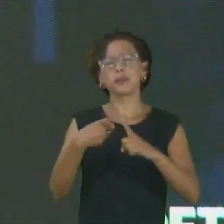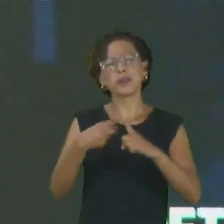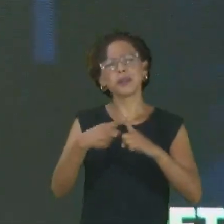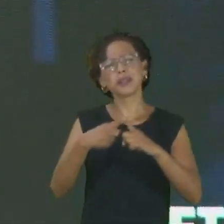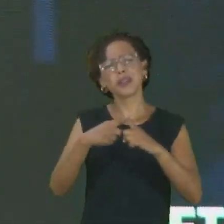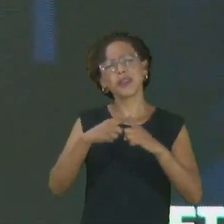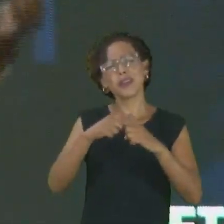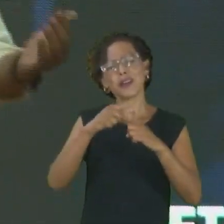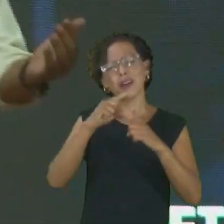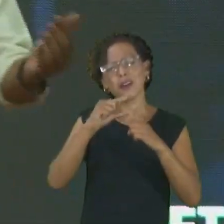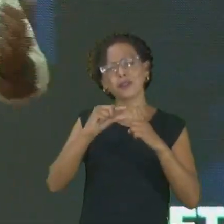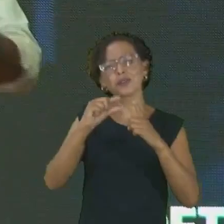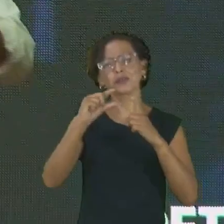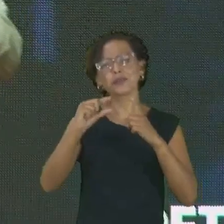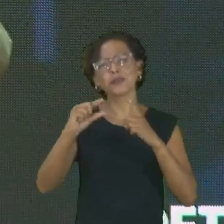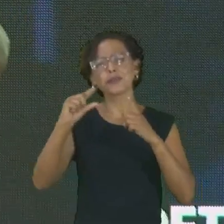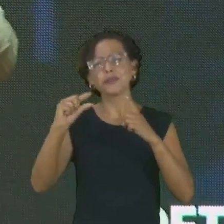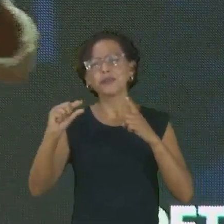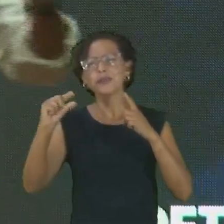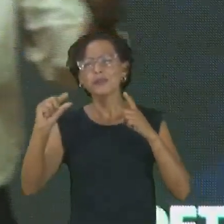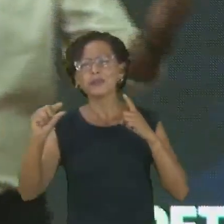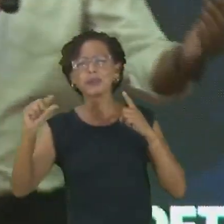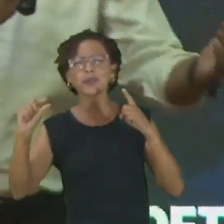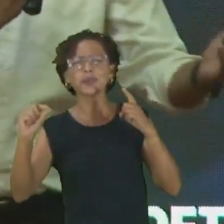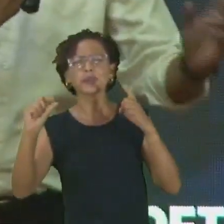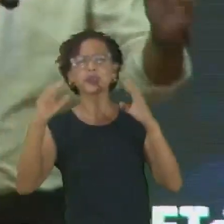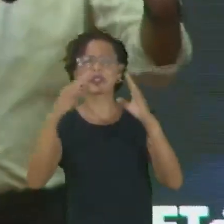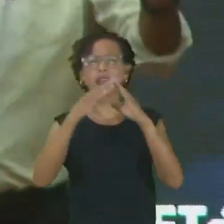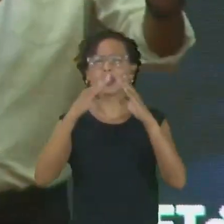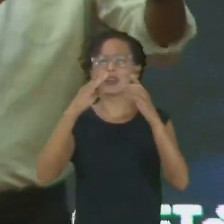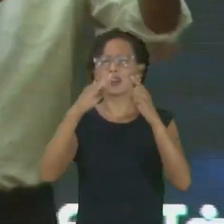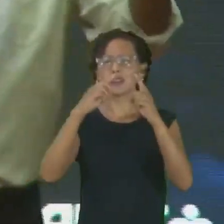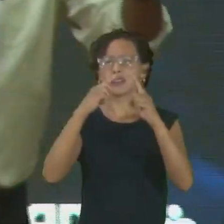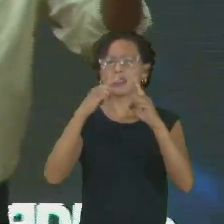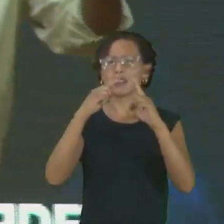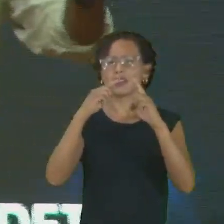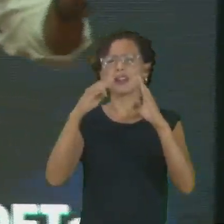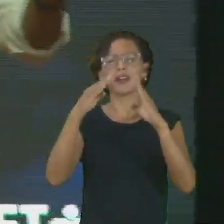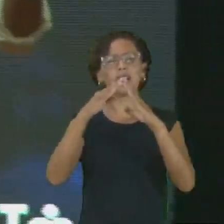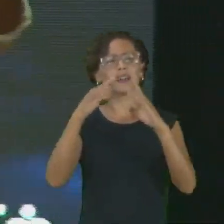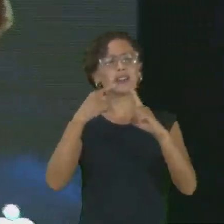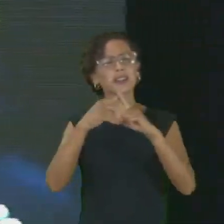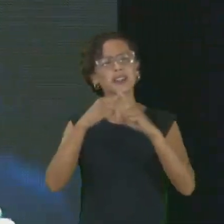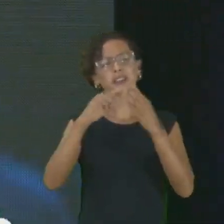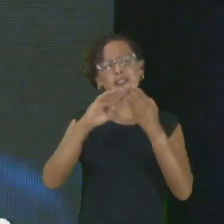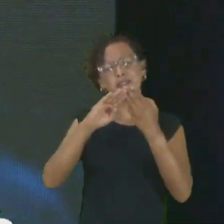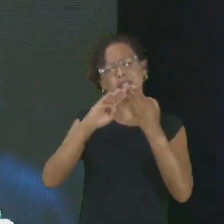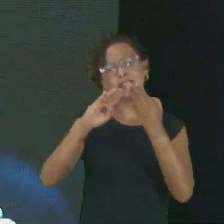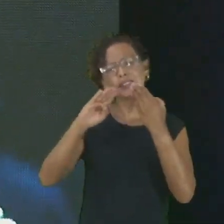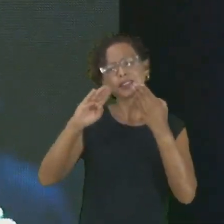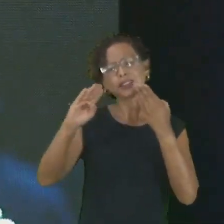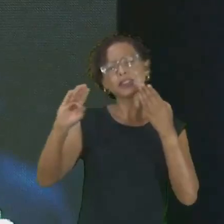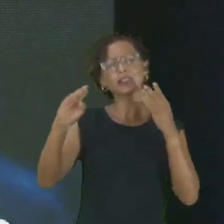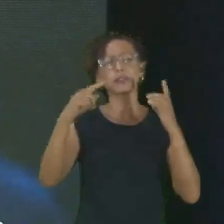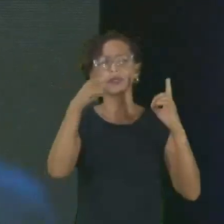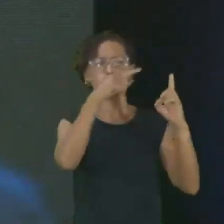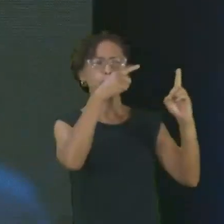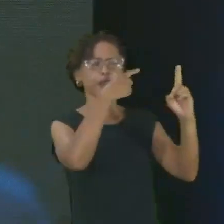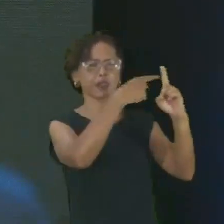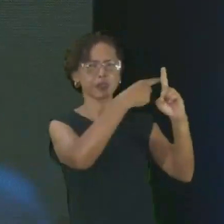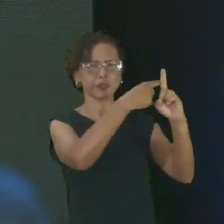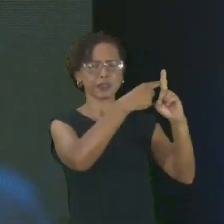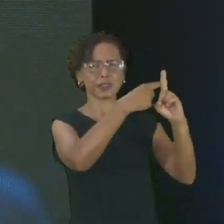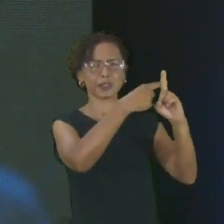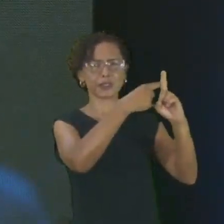se afastando do sangue, se afastando da memória do sangue. Por que todos os meses nós pegamos um pedaço de pão e